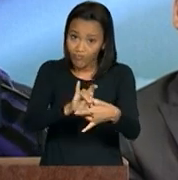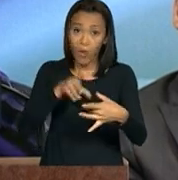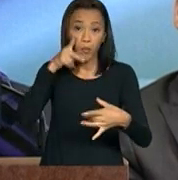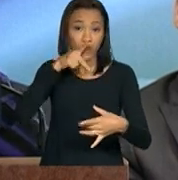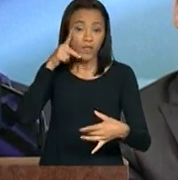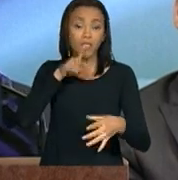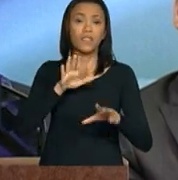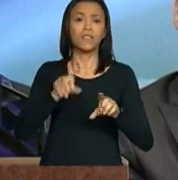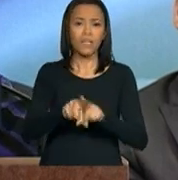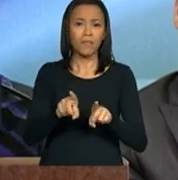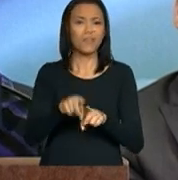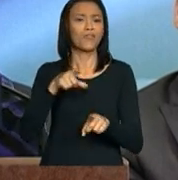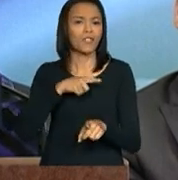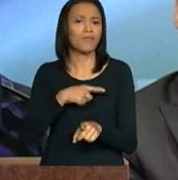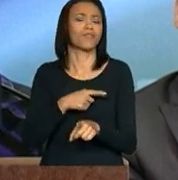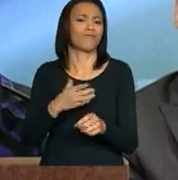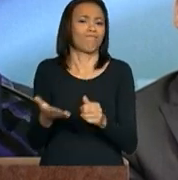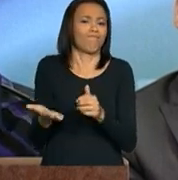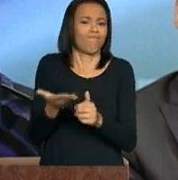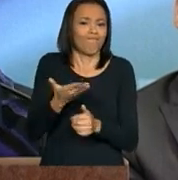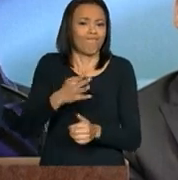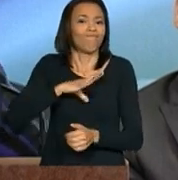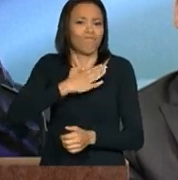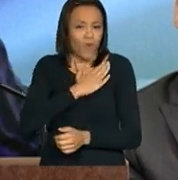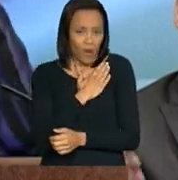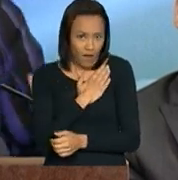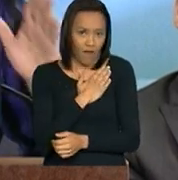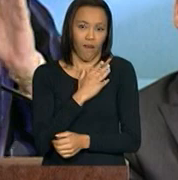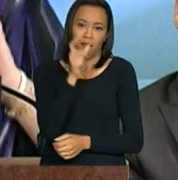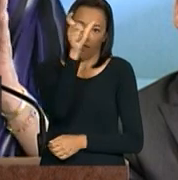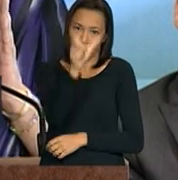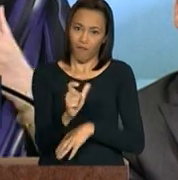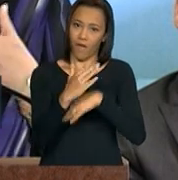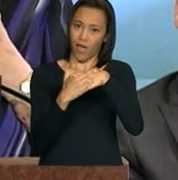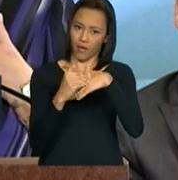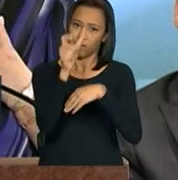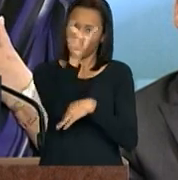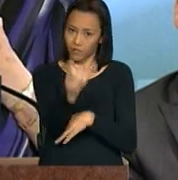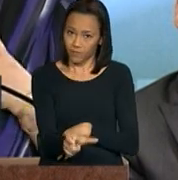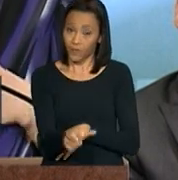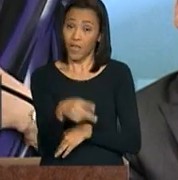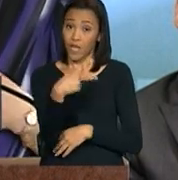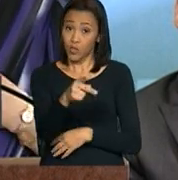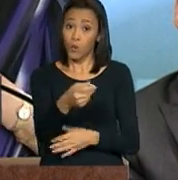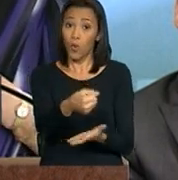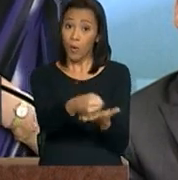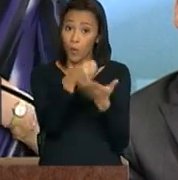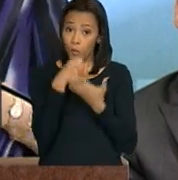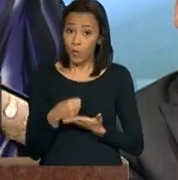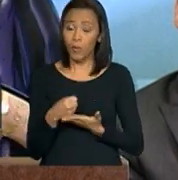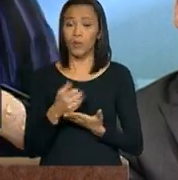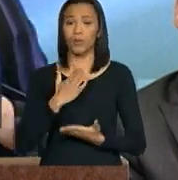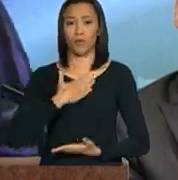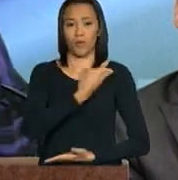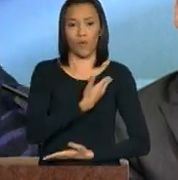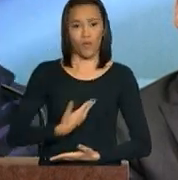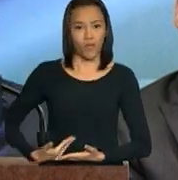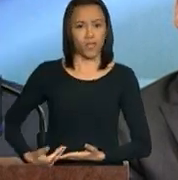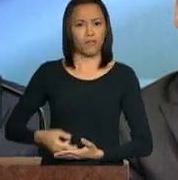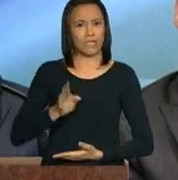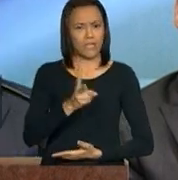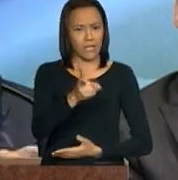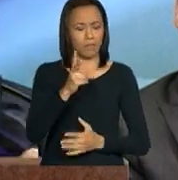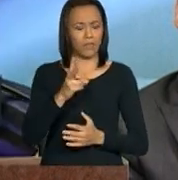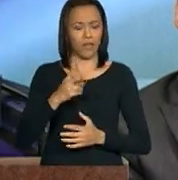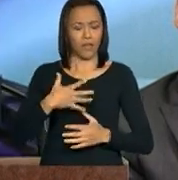fortes bases afetivas a sua colaboração comigo no governo só fez crescer o respeito